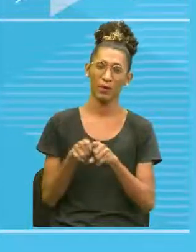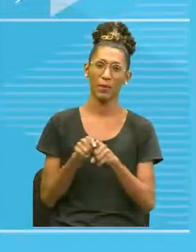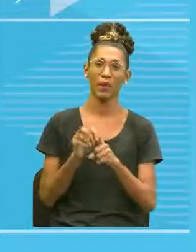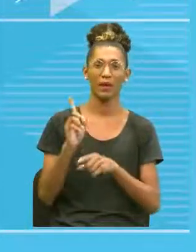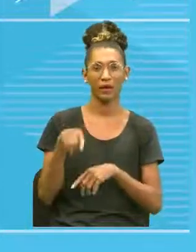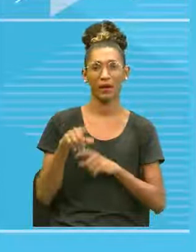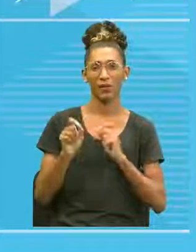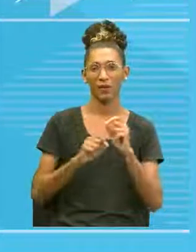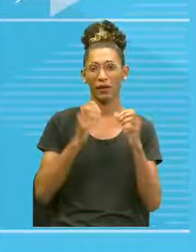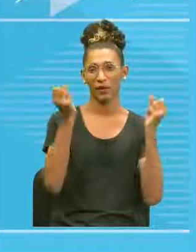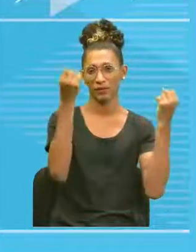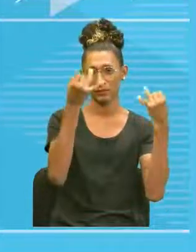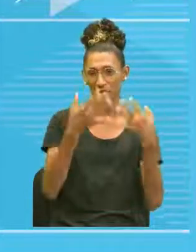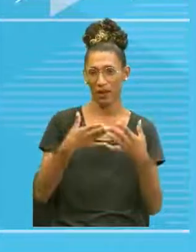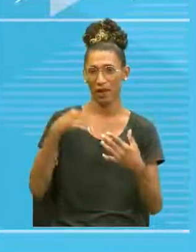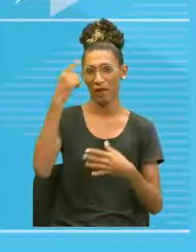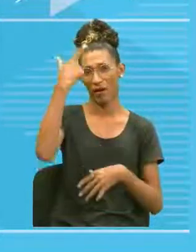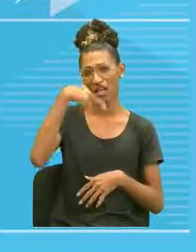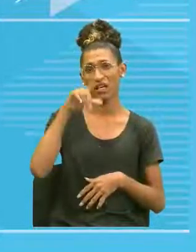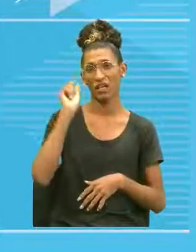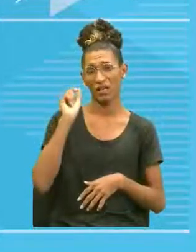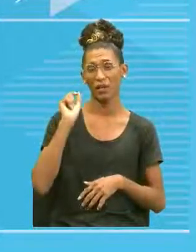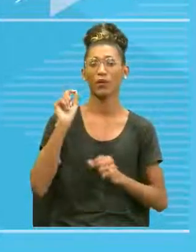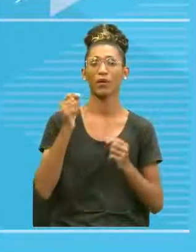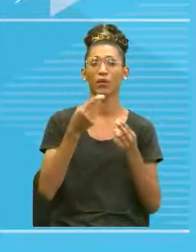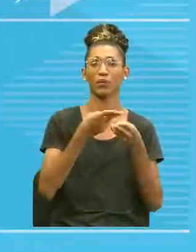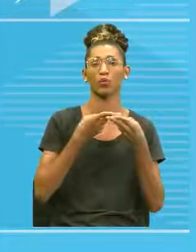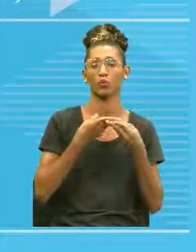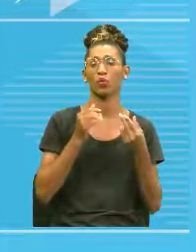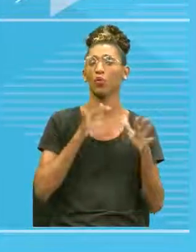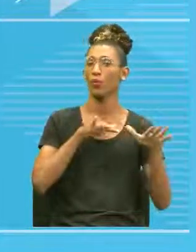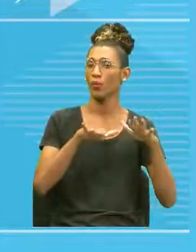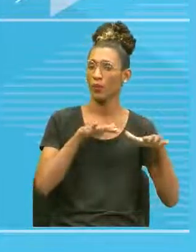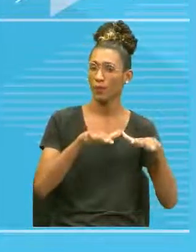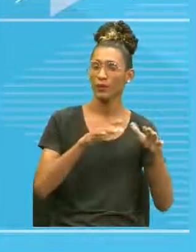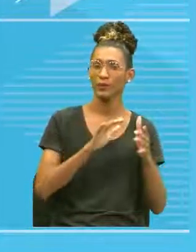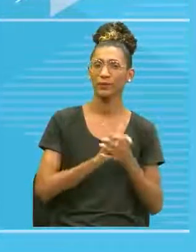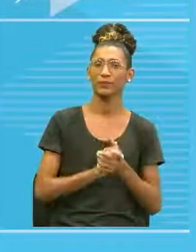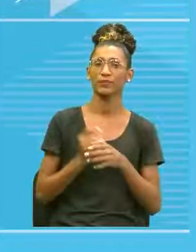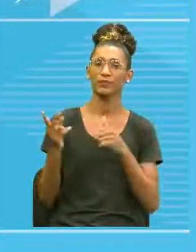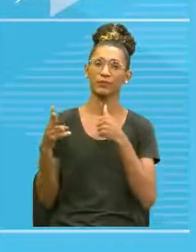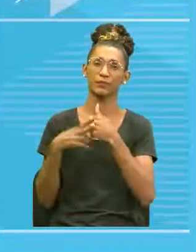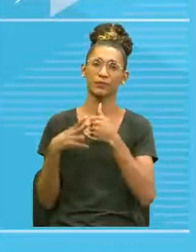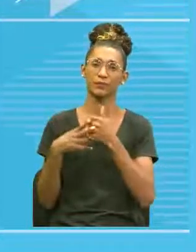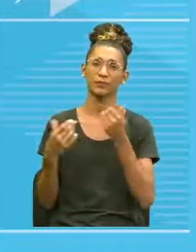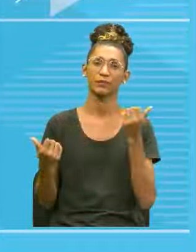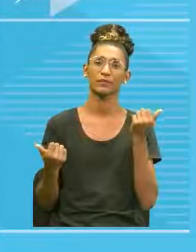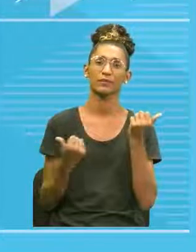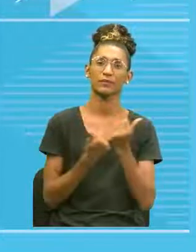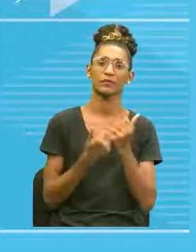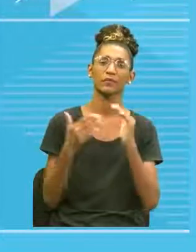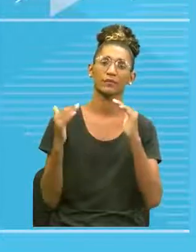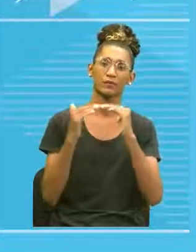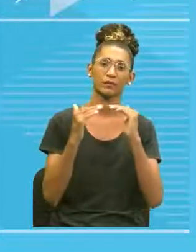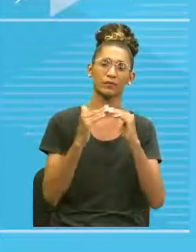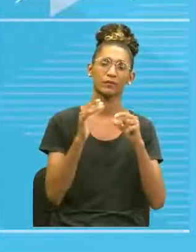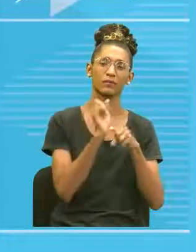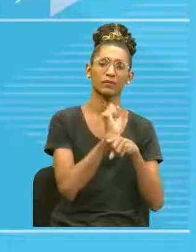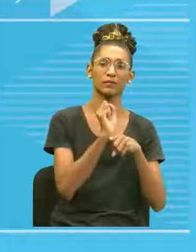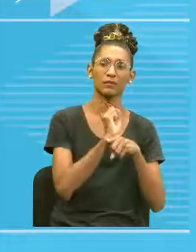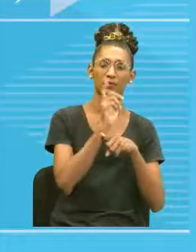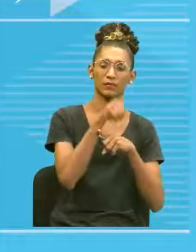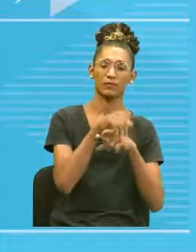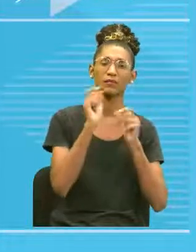a dizer quem praticou a ação o verbo que vai concordar com o sujeito com quem praticou a ação